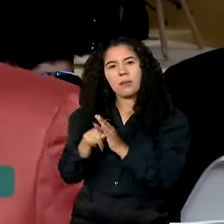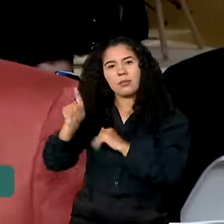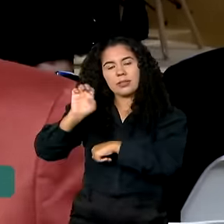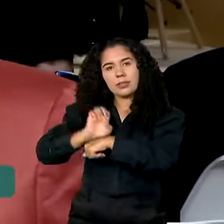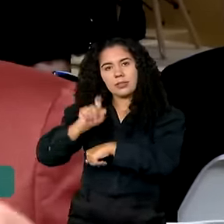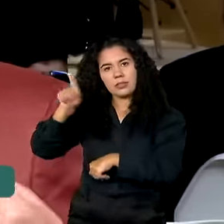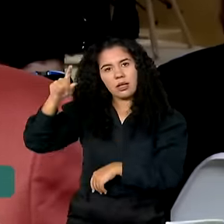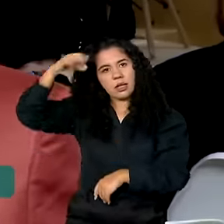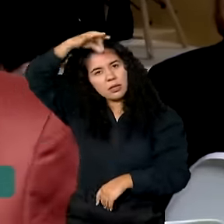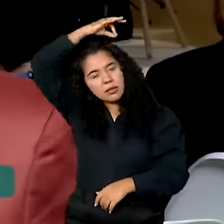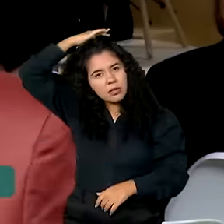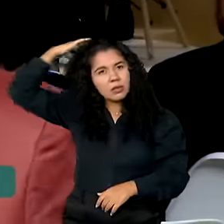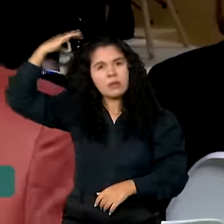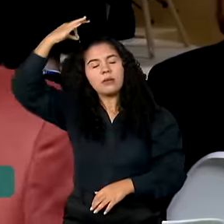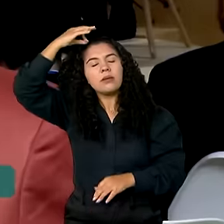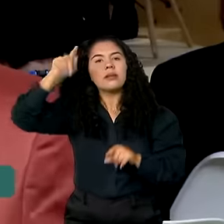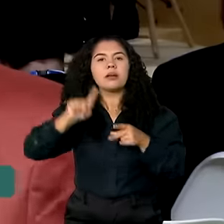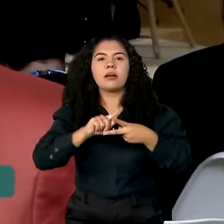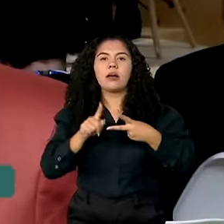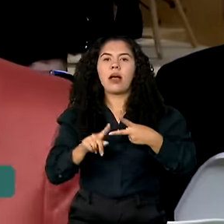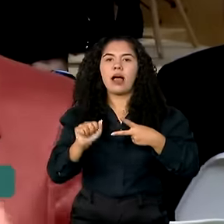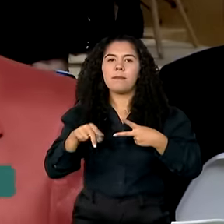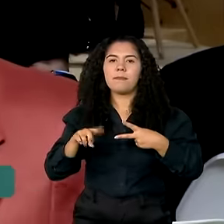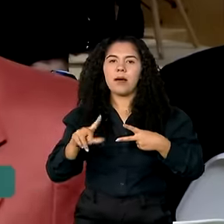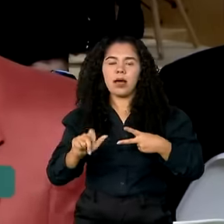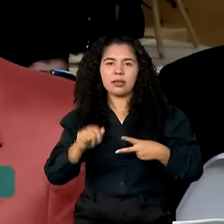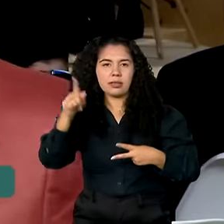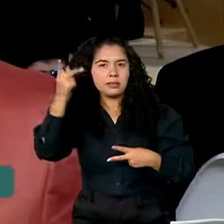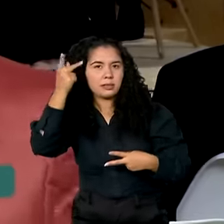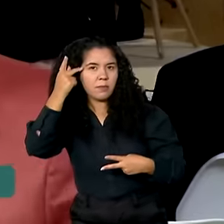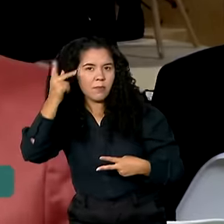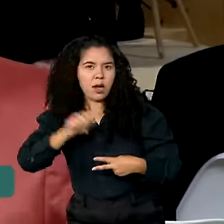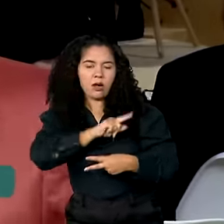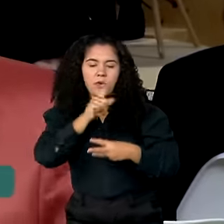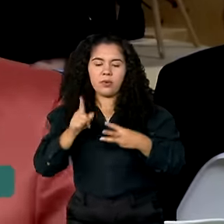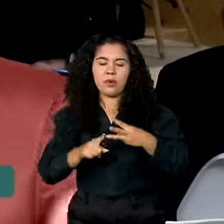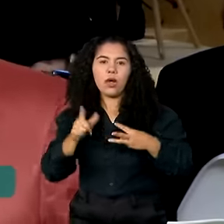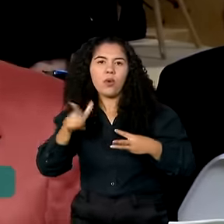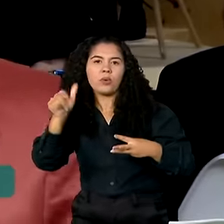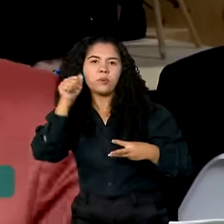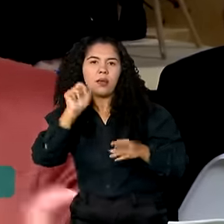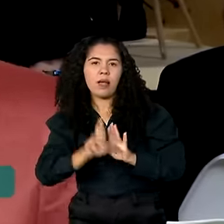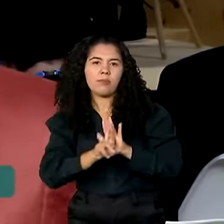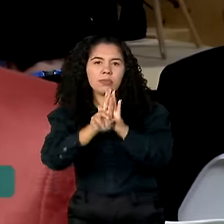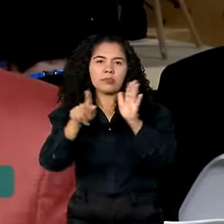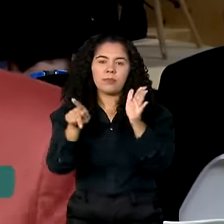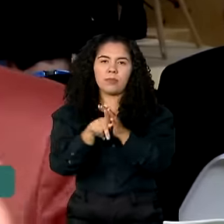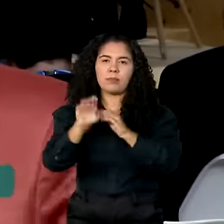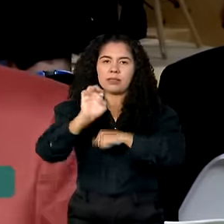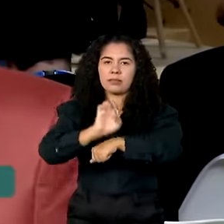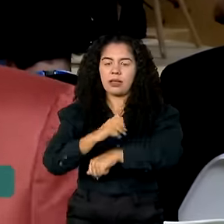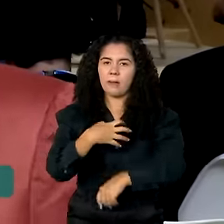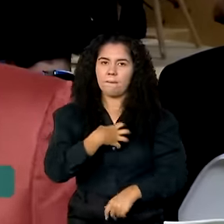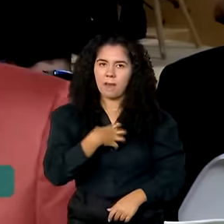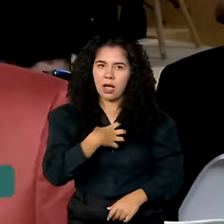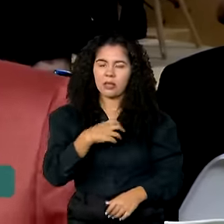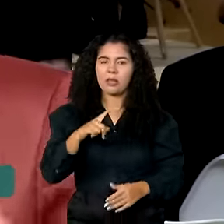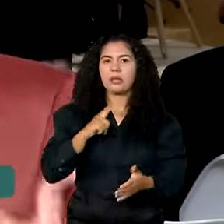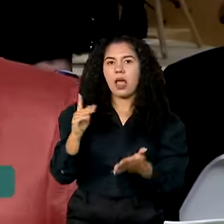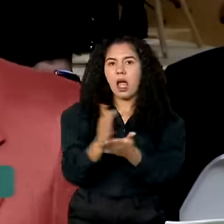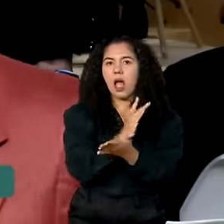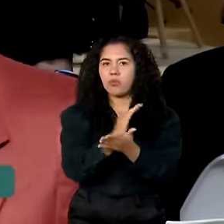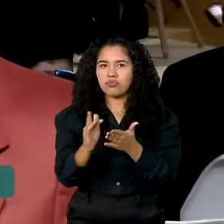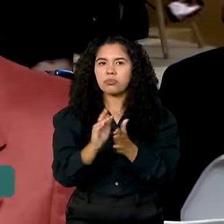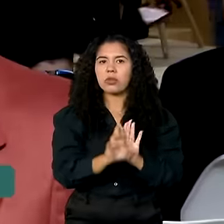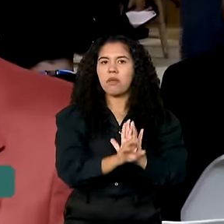que é de São Paulo, e de Camila Aragão, que é da Bahia, né? Então, são alguns dos estados, né, que estão dentro da rede,